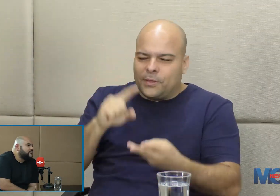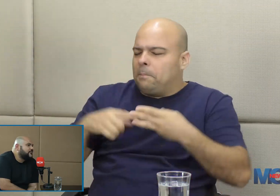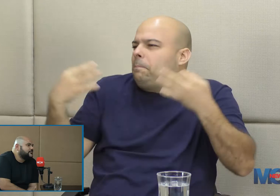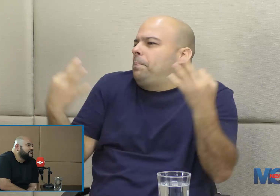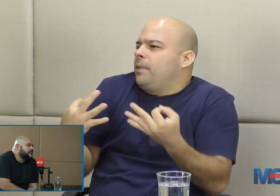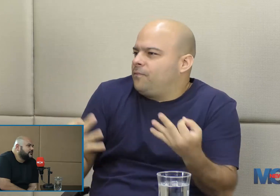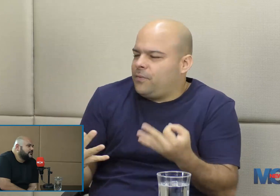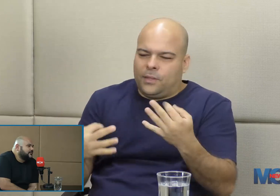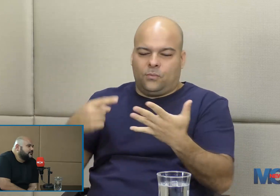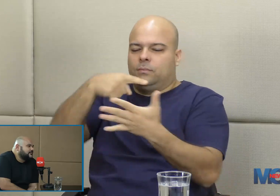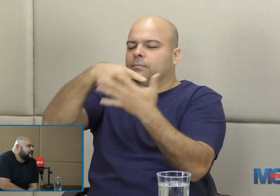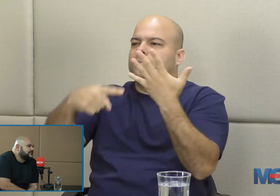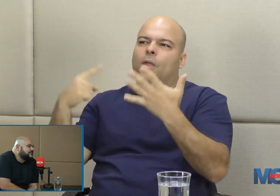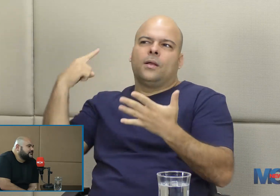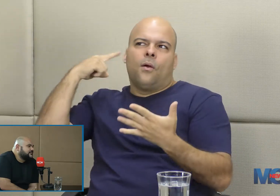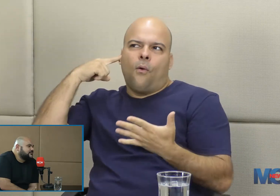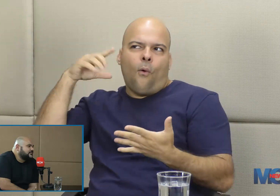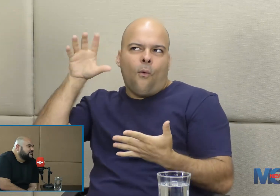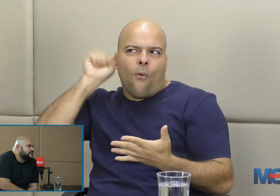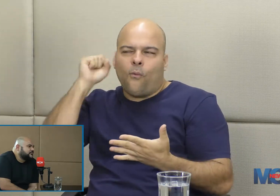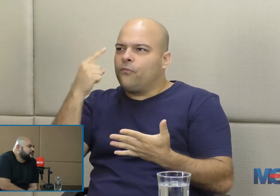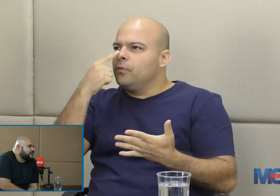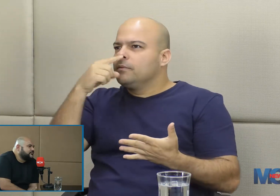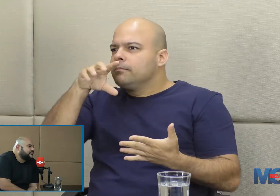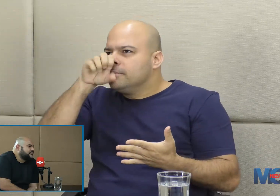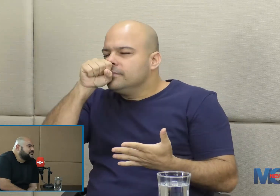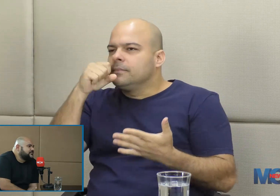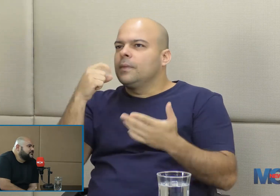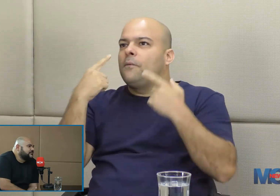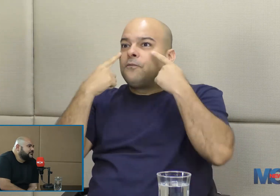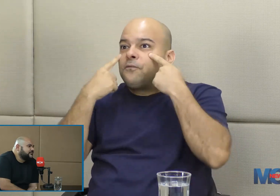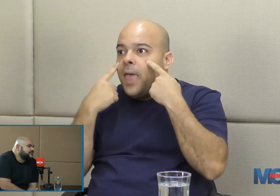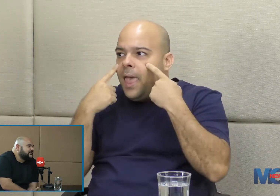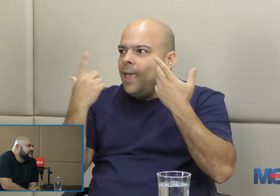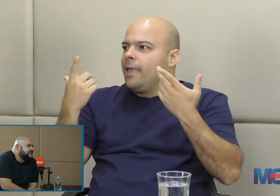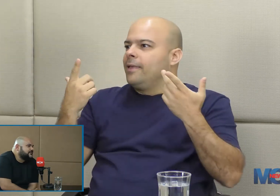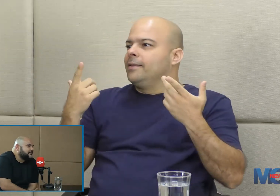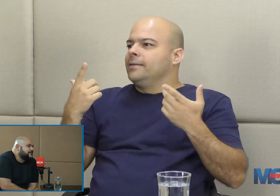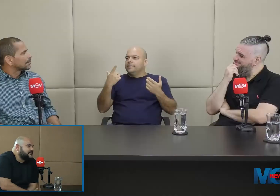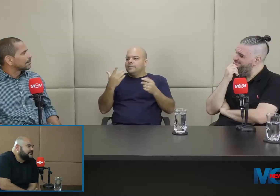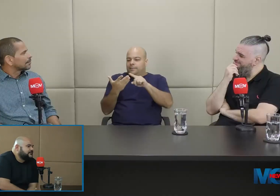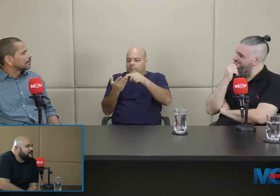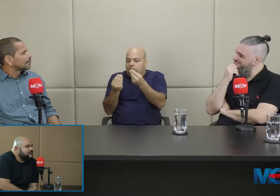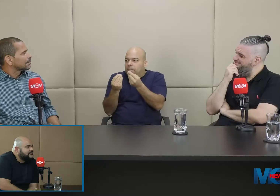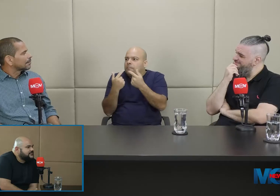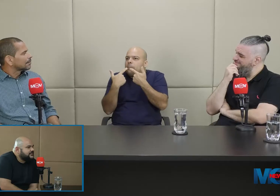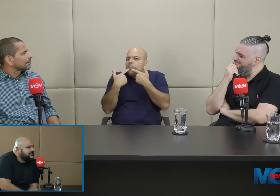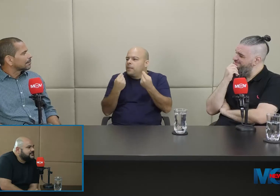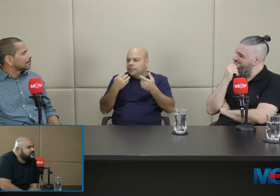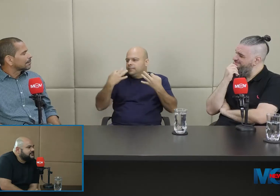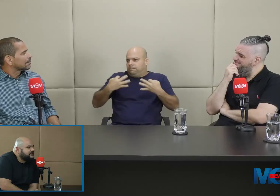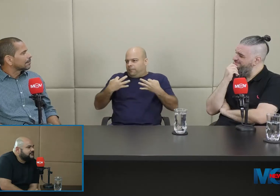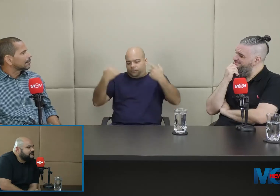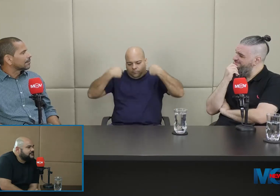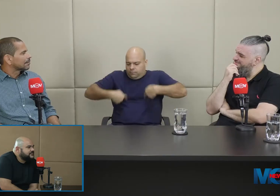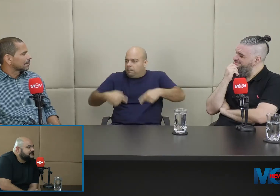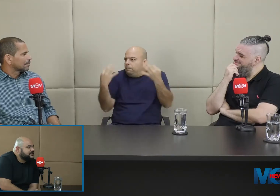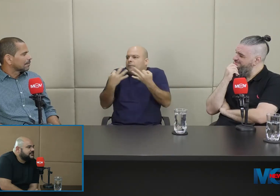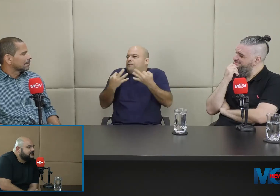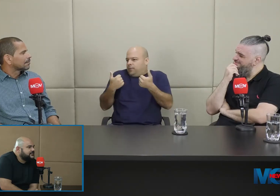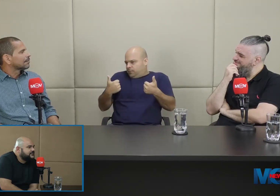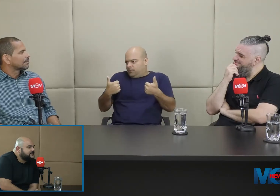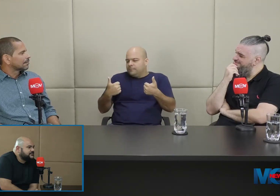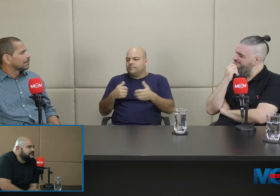costume, como? Eu só conheço o mundo ouvinte, como que eu vou fazer? Então eu comecei a adquirir algumas